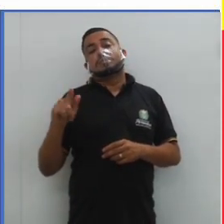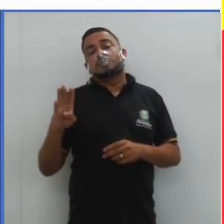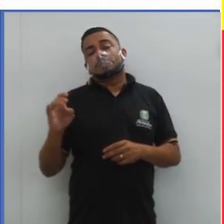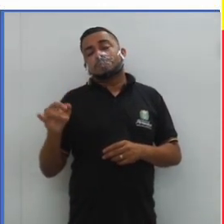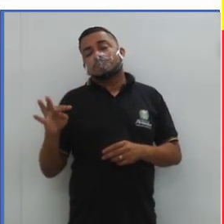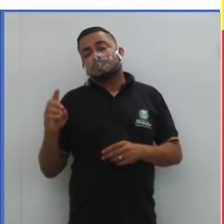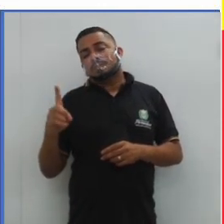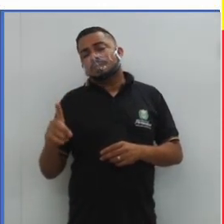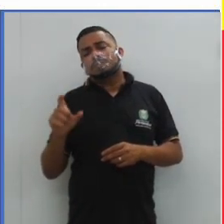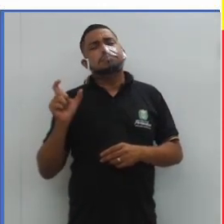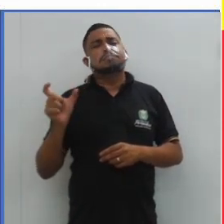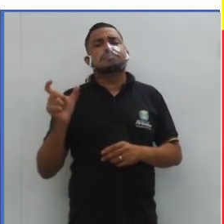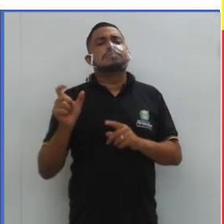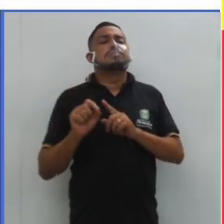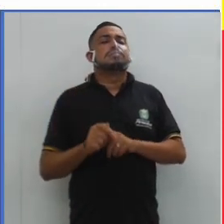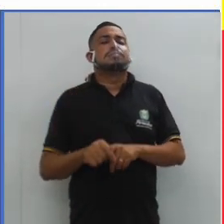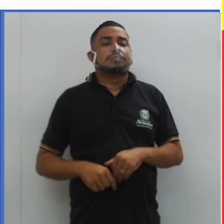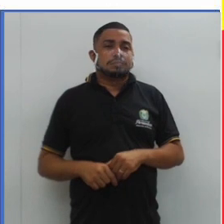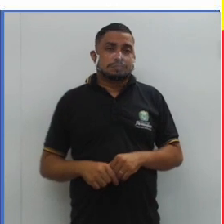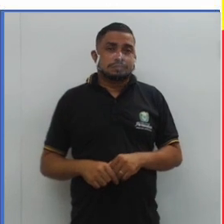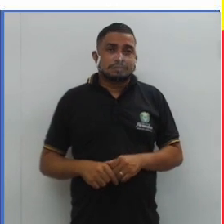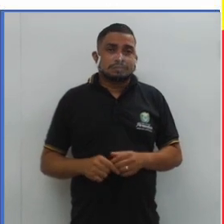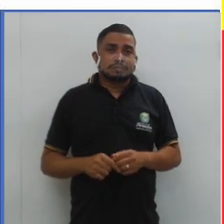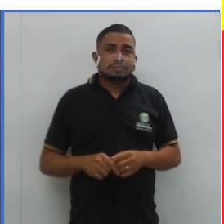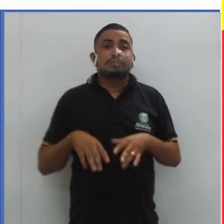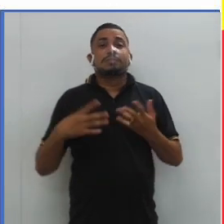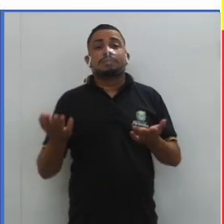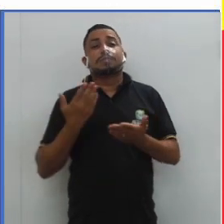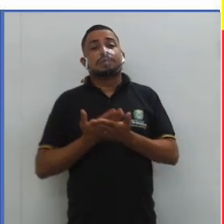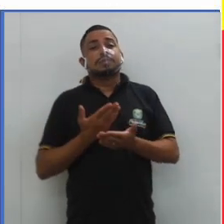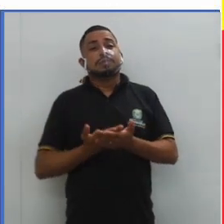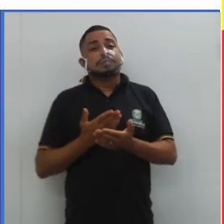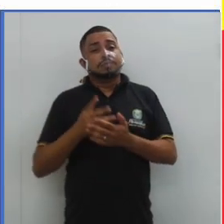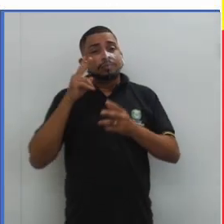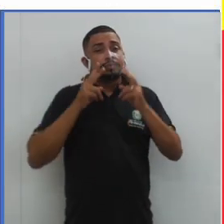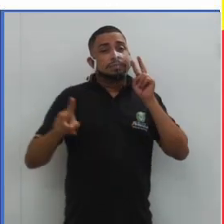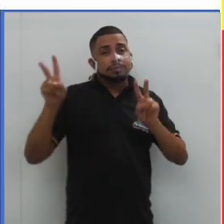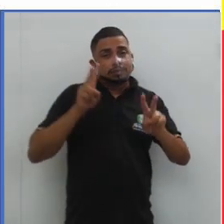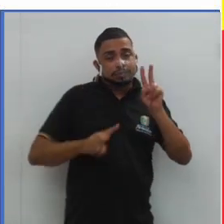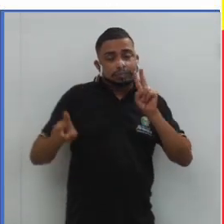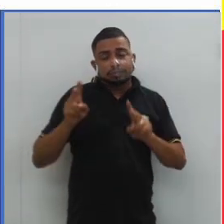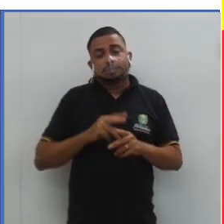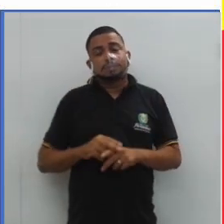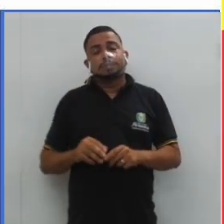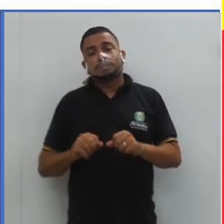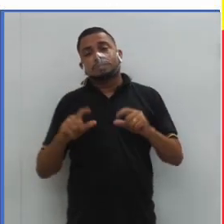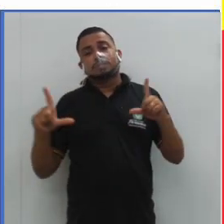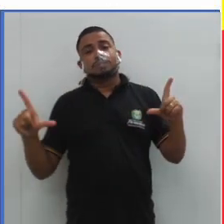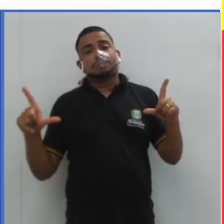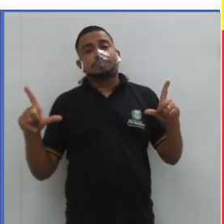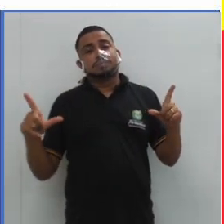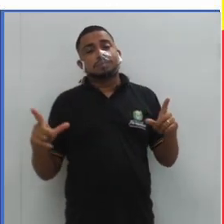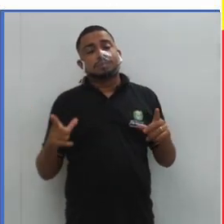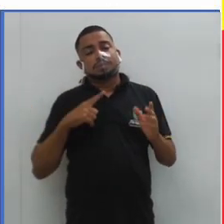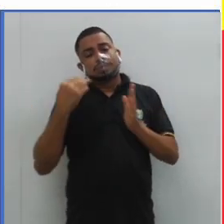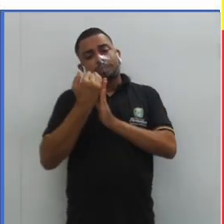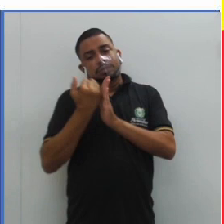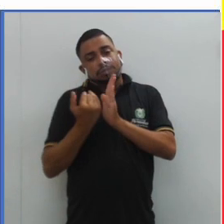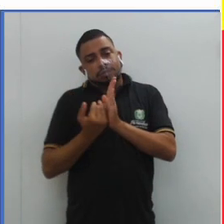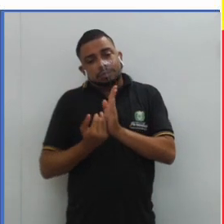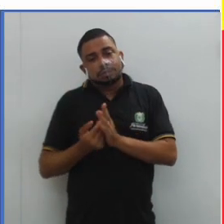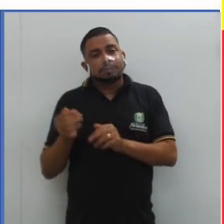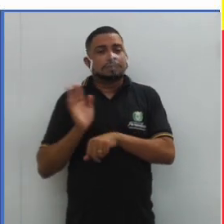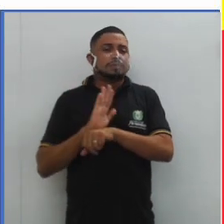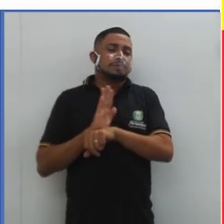da edição. E o que seria o storyboard? Storyboard é um estudo visual das cenas descritas no roteiro de um